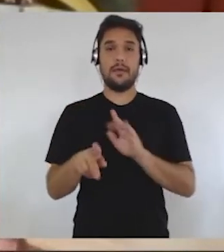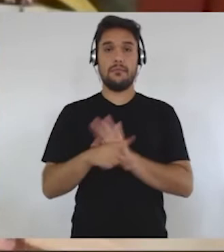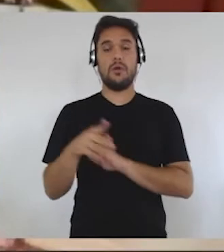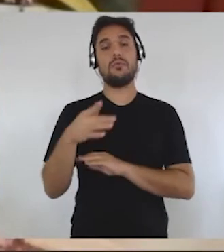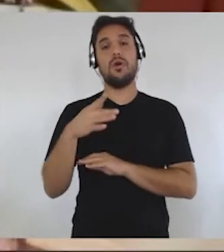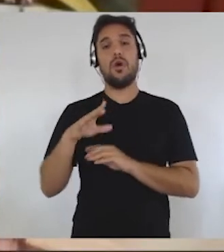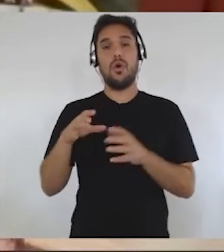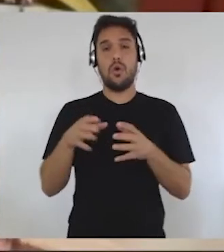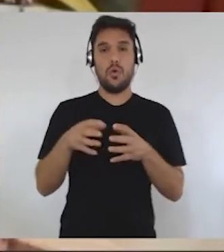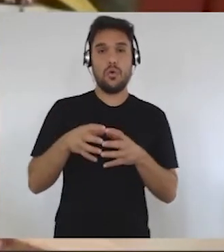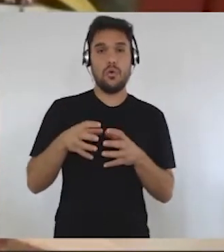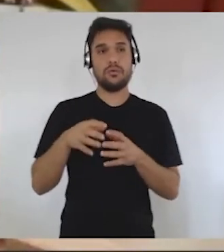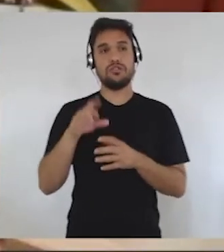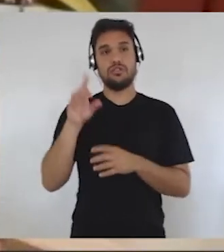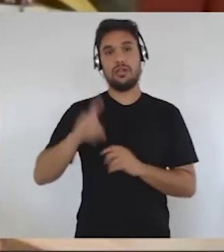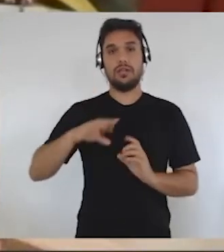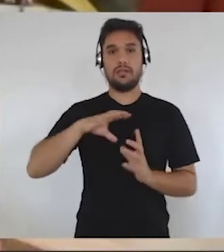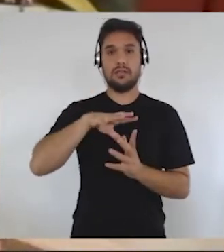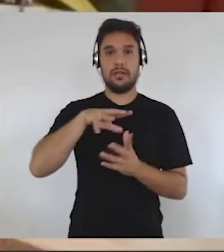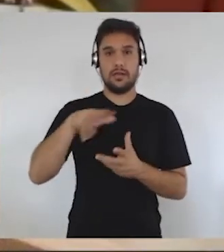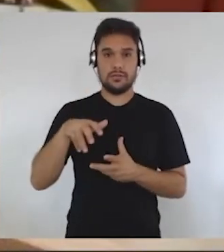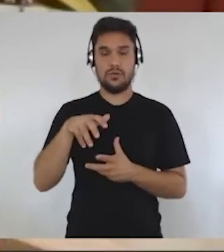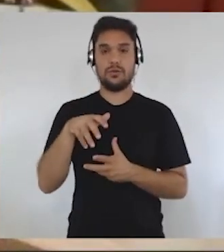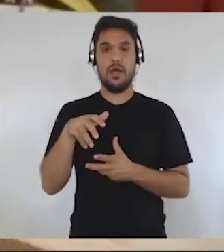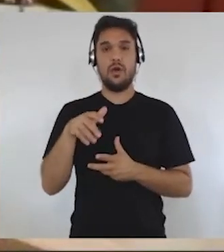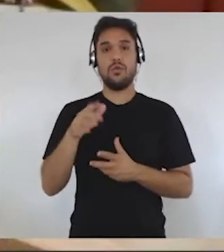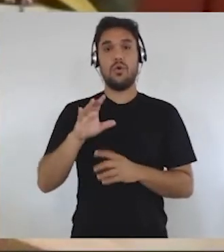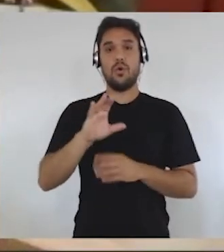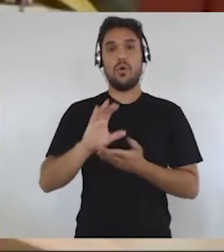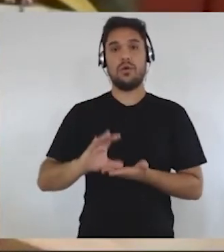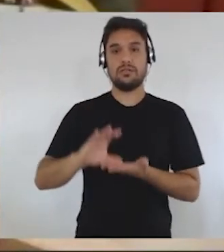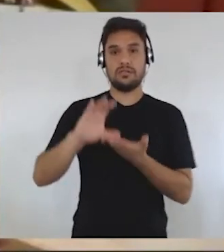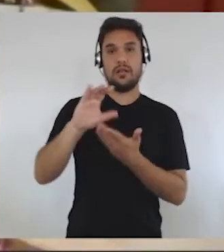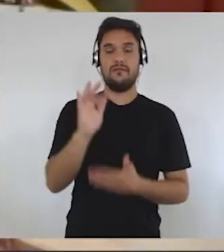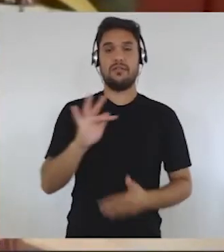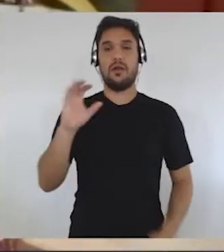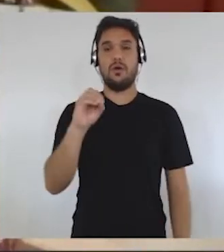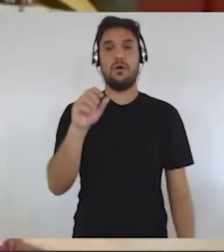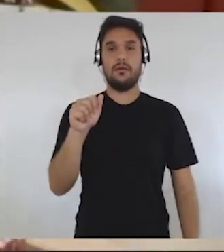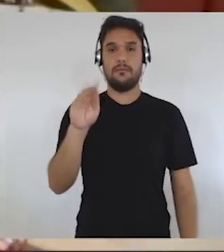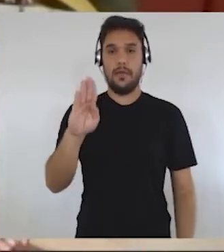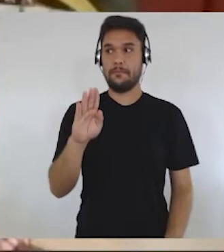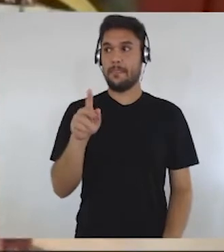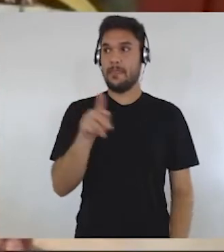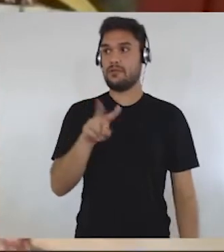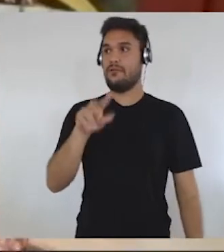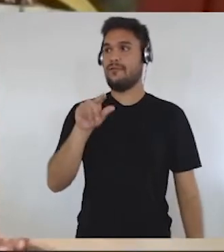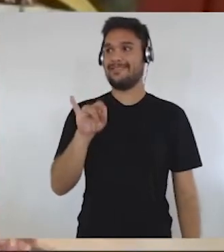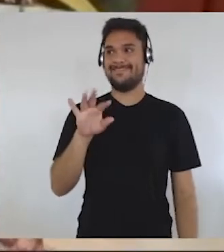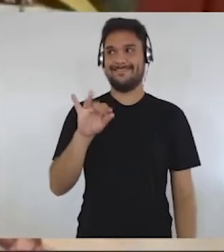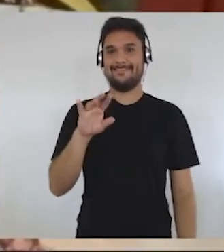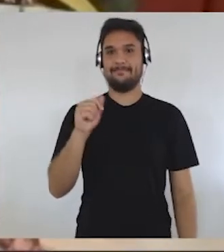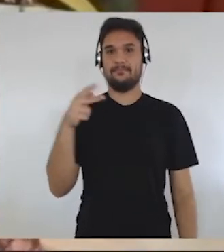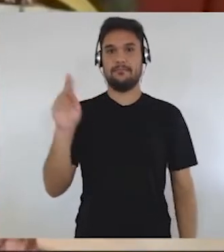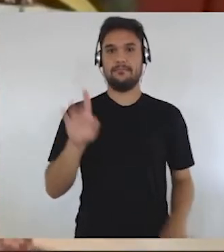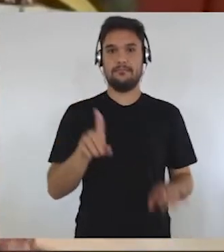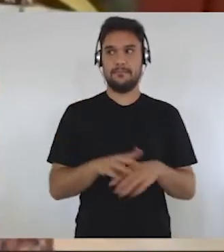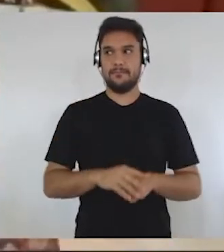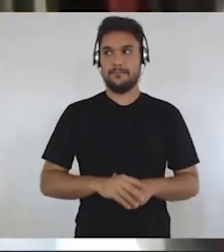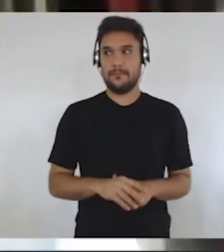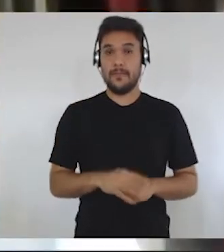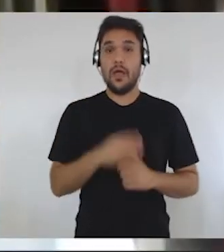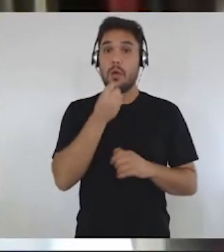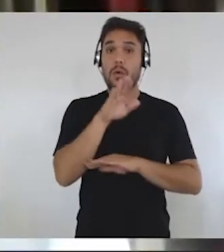nossa Comissão Especial de Direito Internacional do Conselho Federal da OAB. Professor Valério, a palavra é sua.